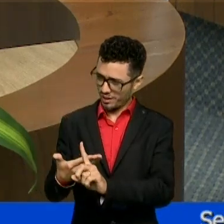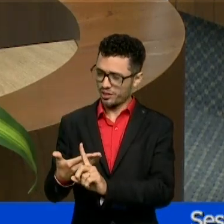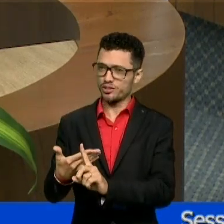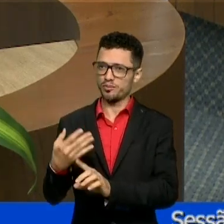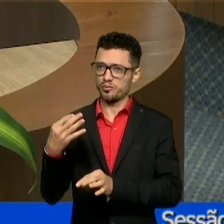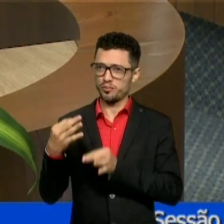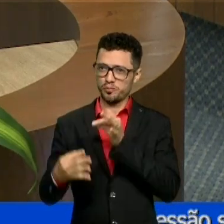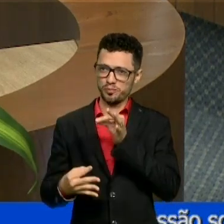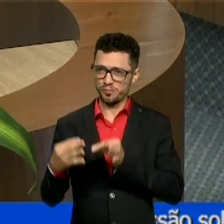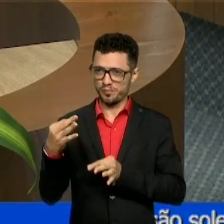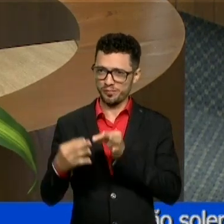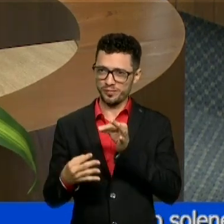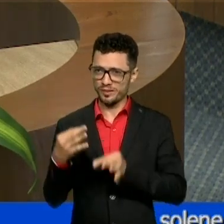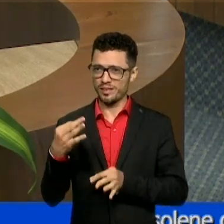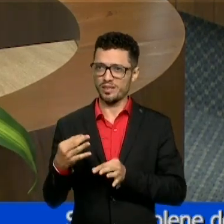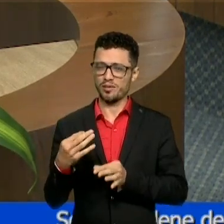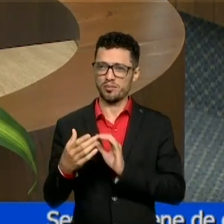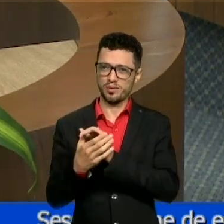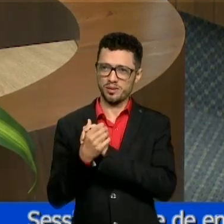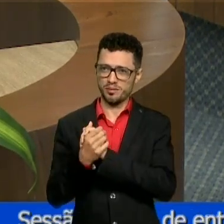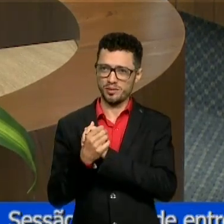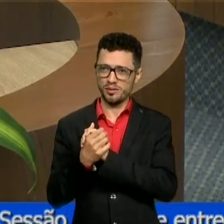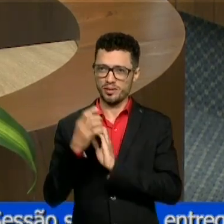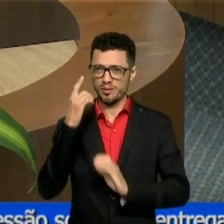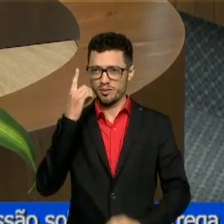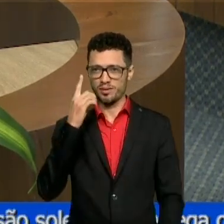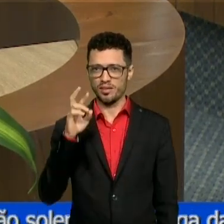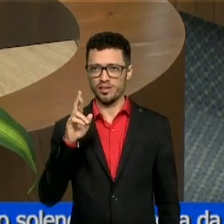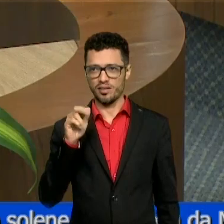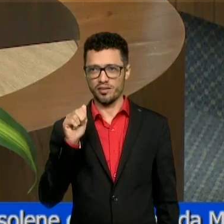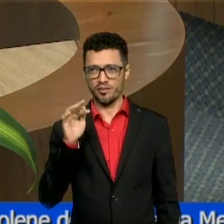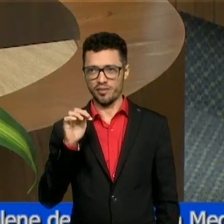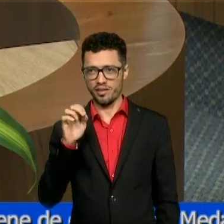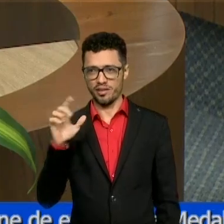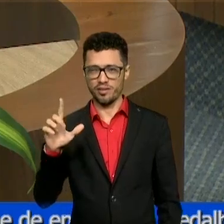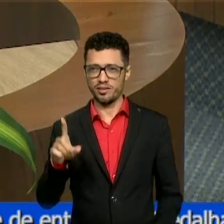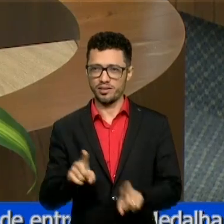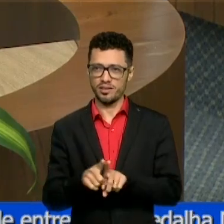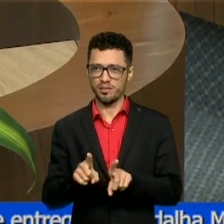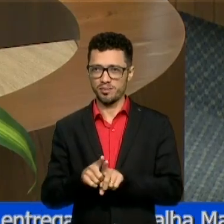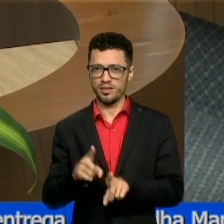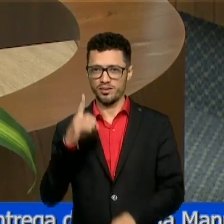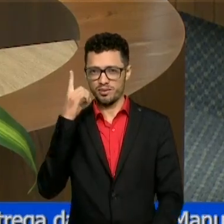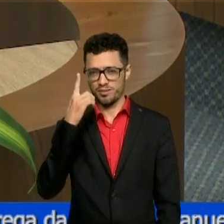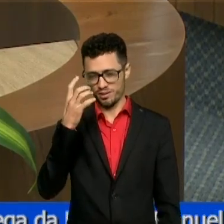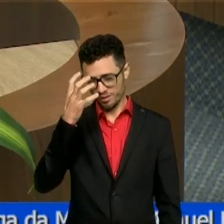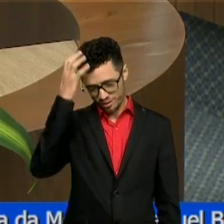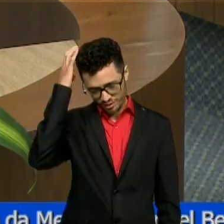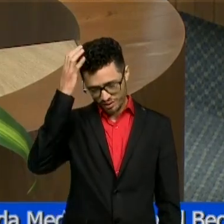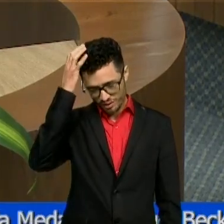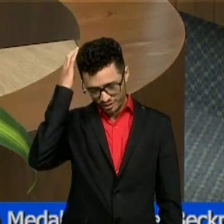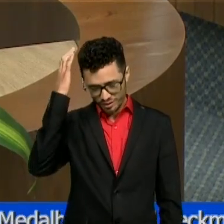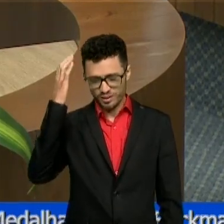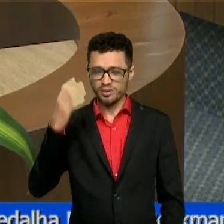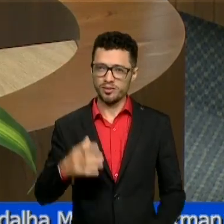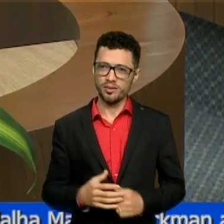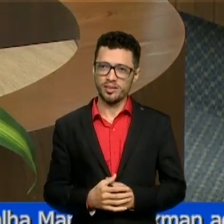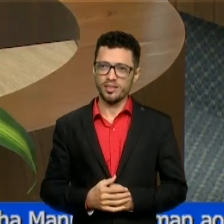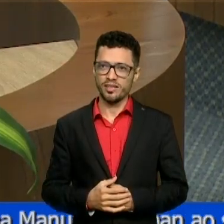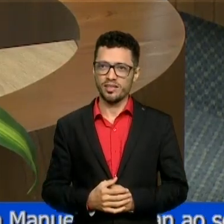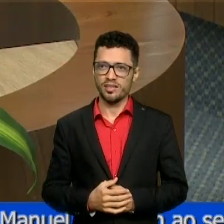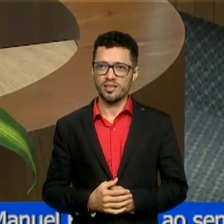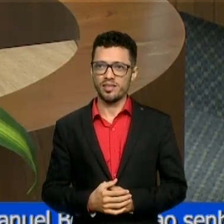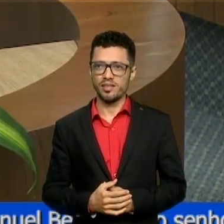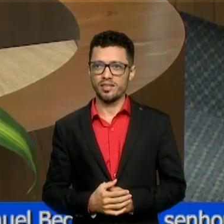Rafael pela lembrança e o deputado Neto Evangelista pela solicitação de